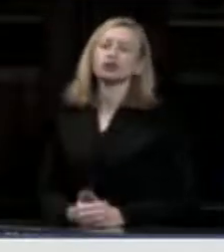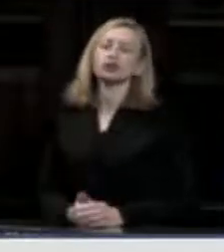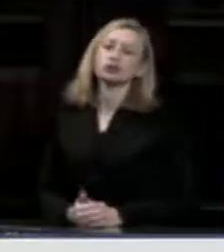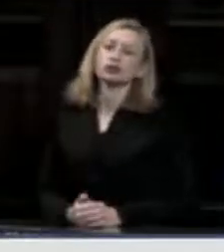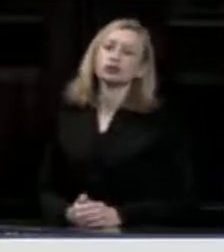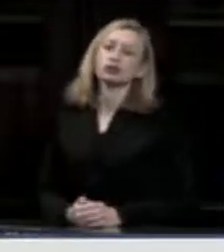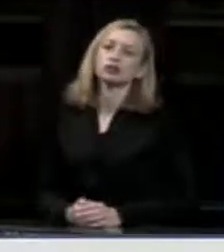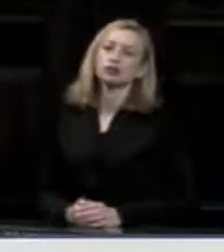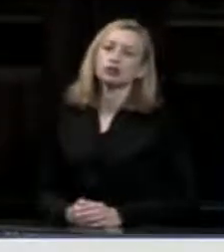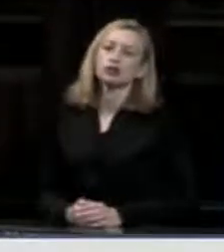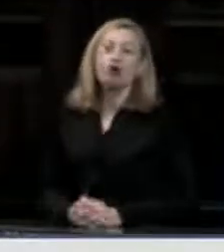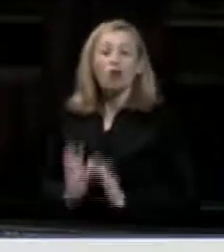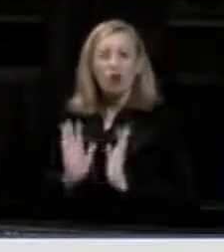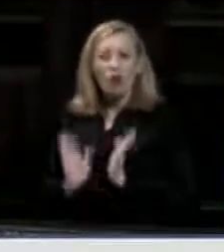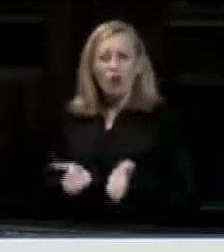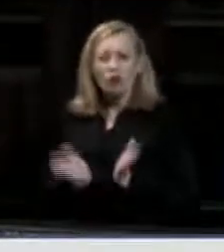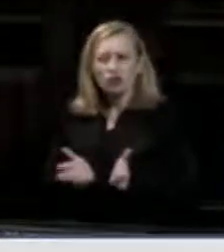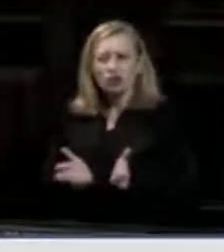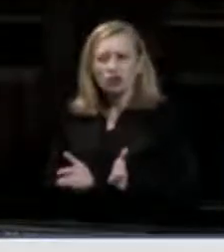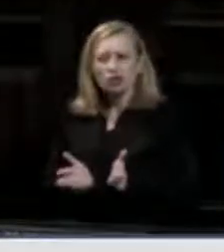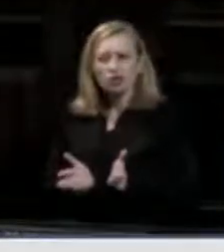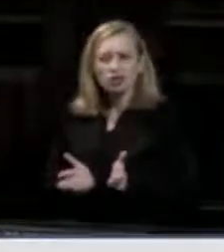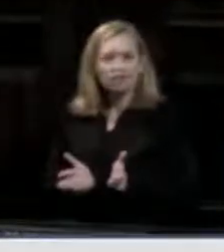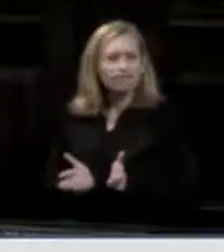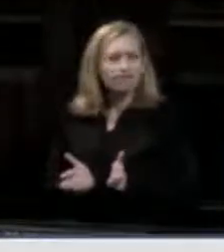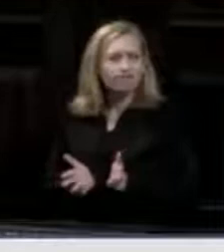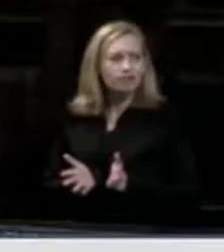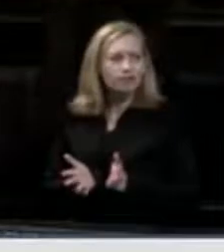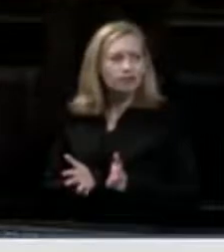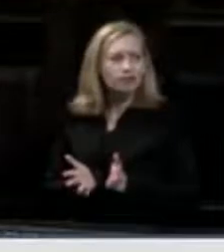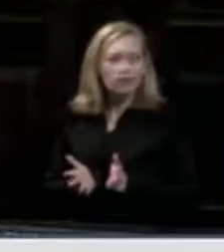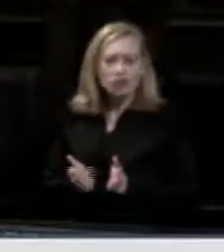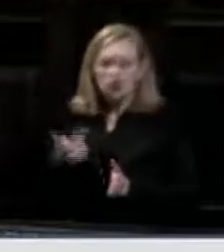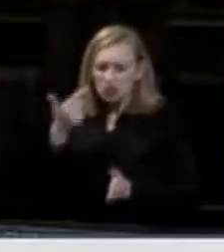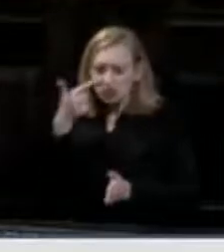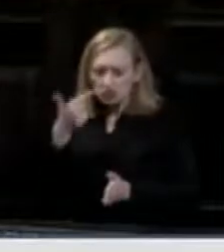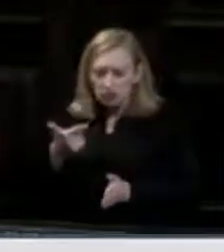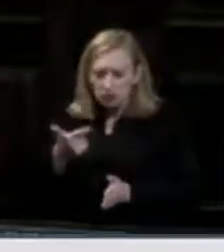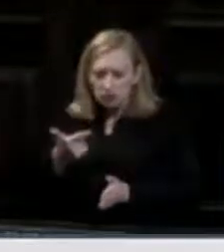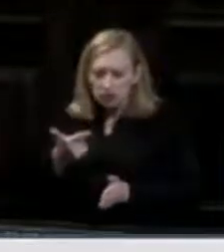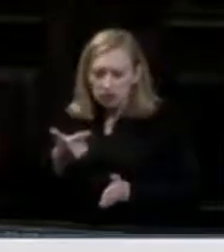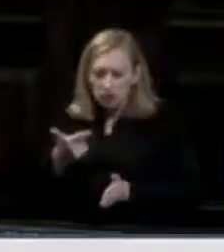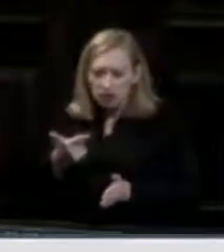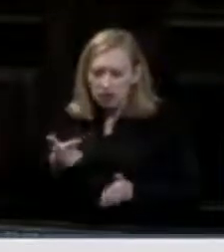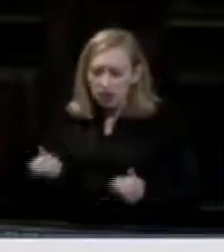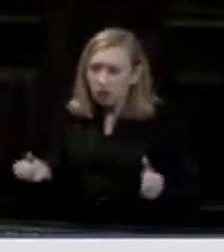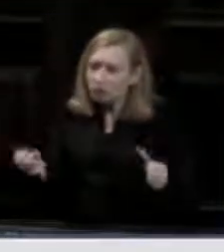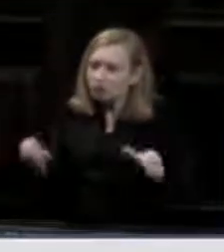que hoje está rastejando